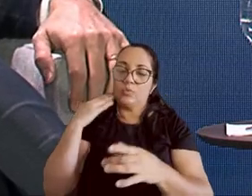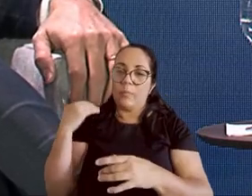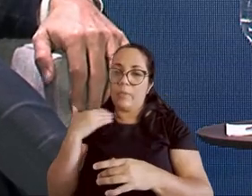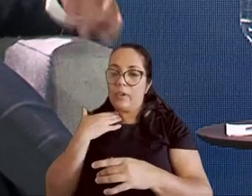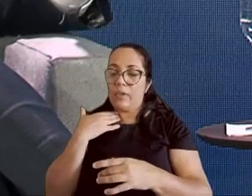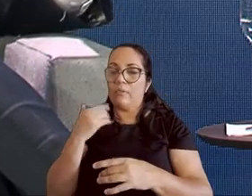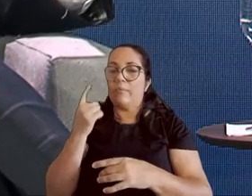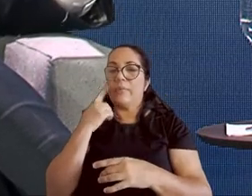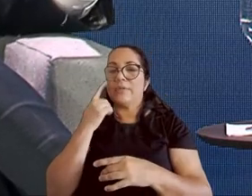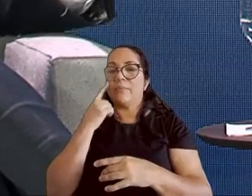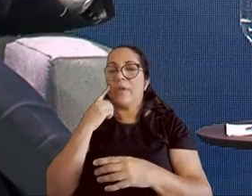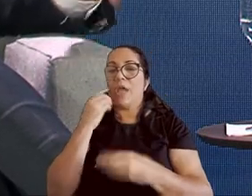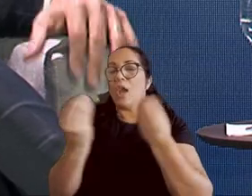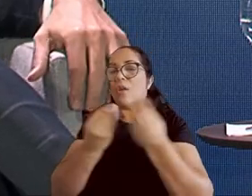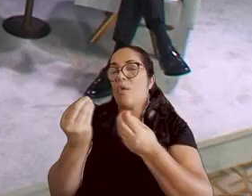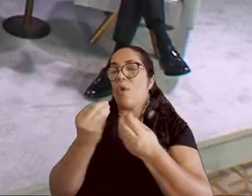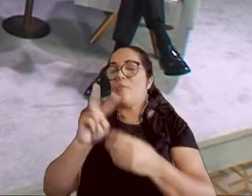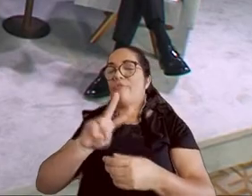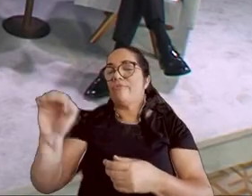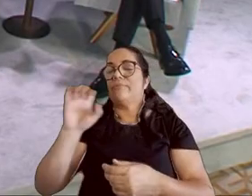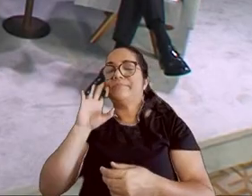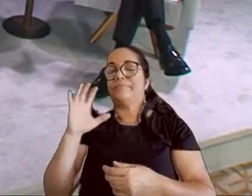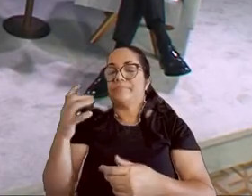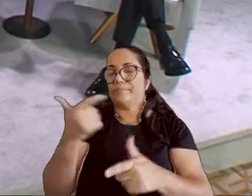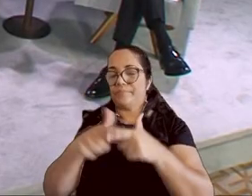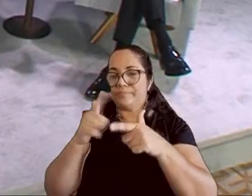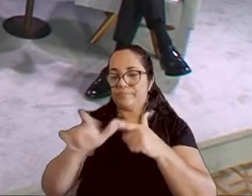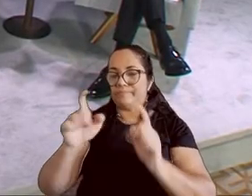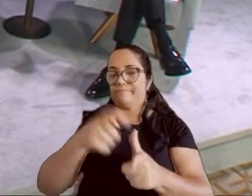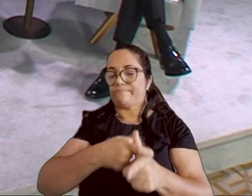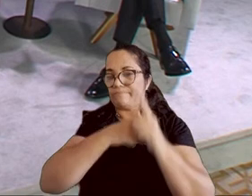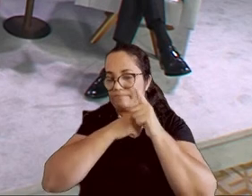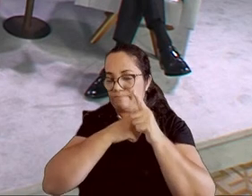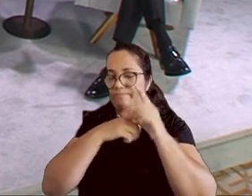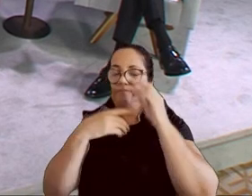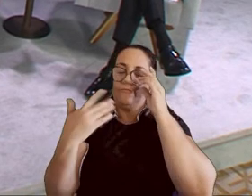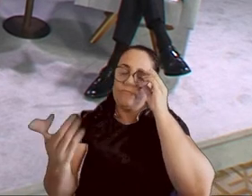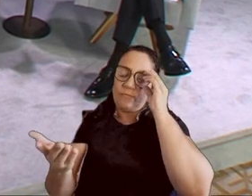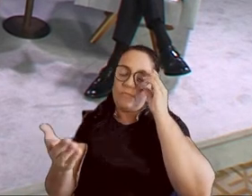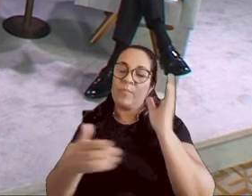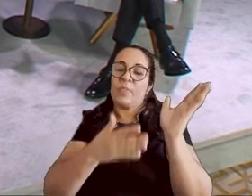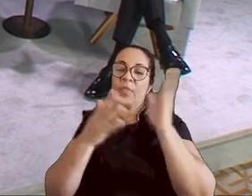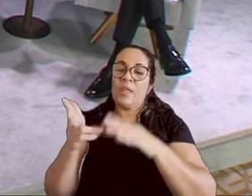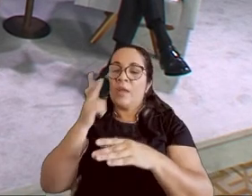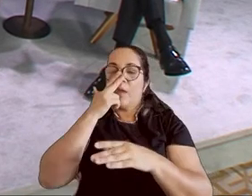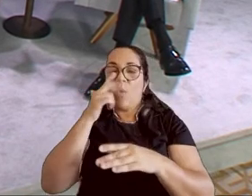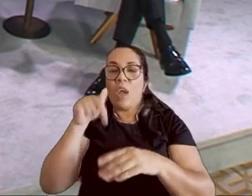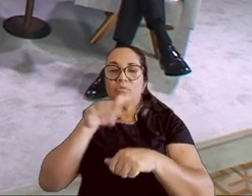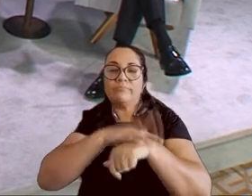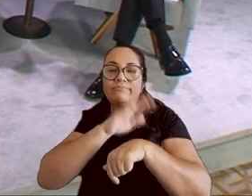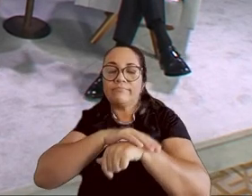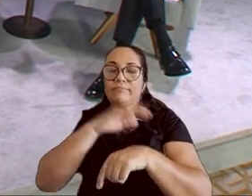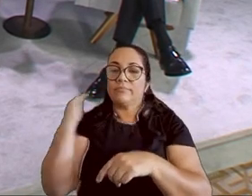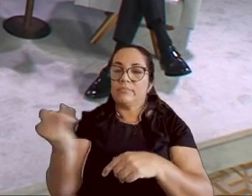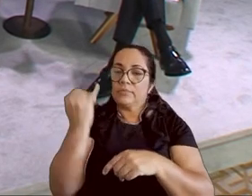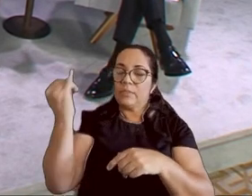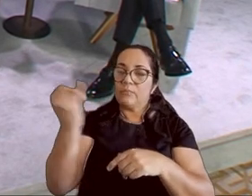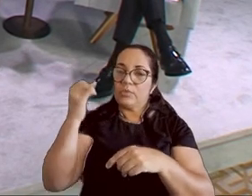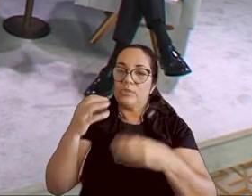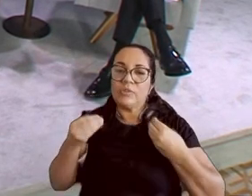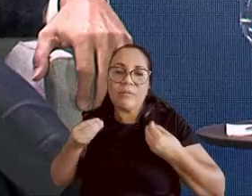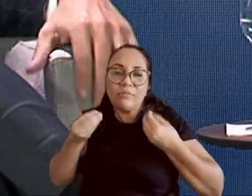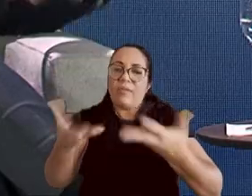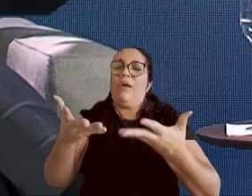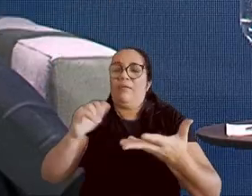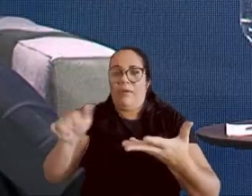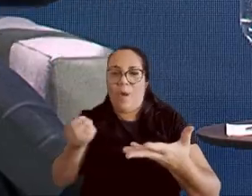Mas seria uma maneira de você né vamos dizer assim de ganhar tempo né E dá uma oportunidade que também não tirasse